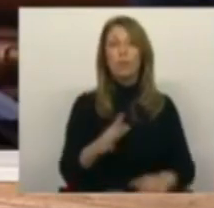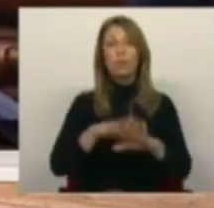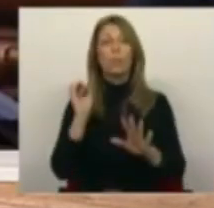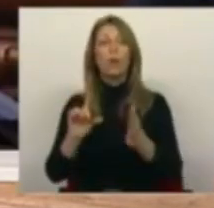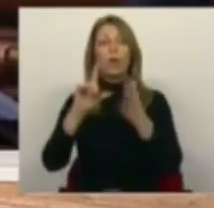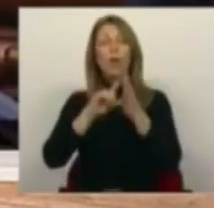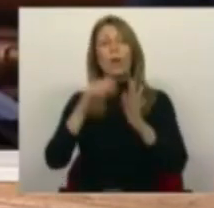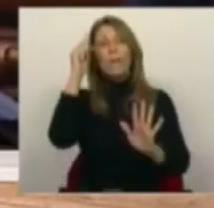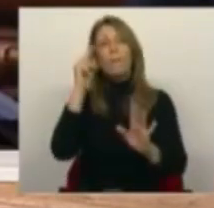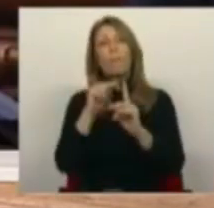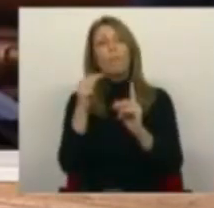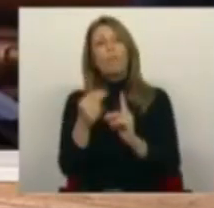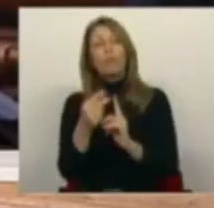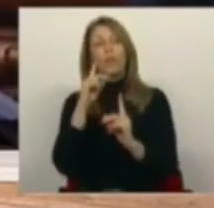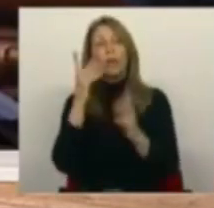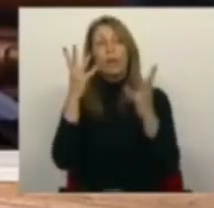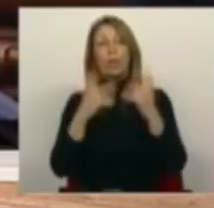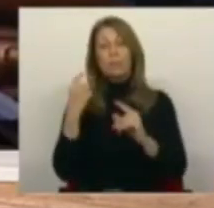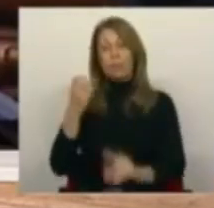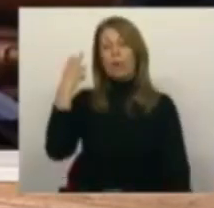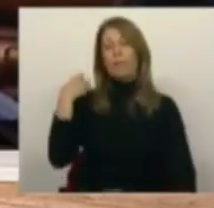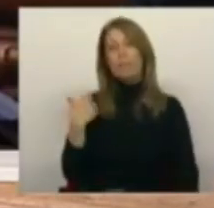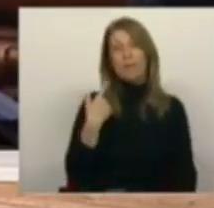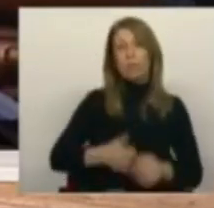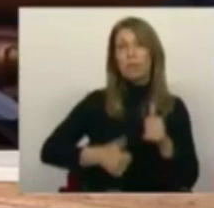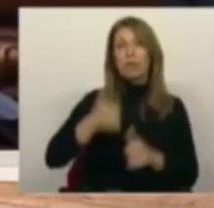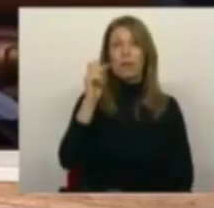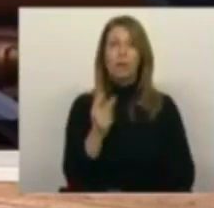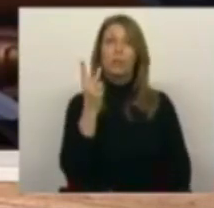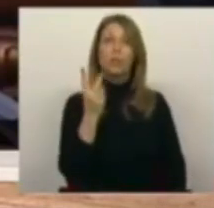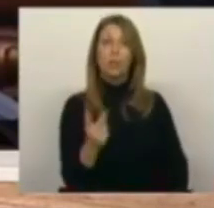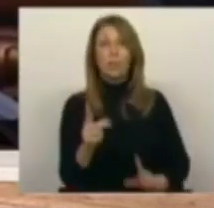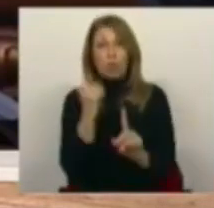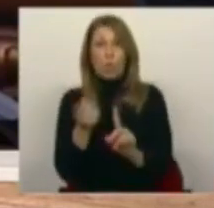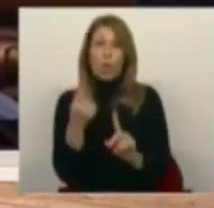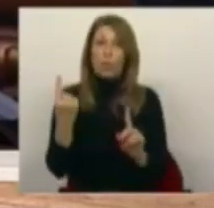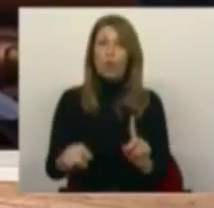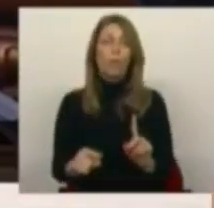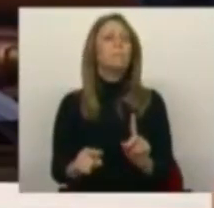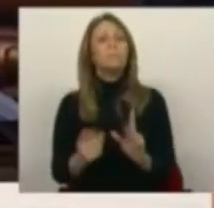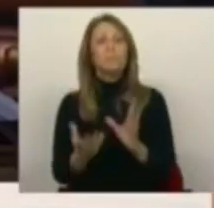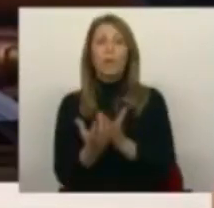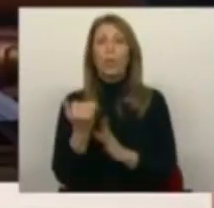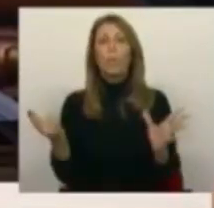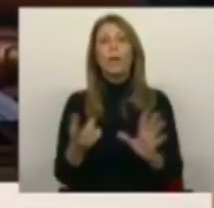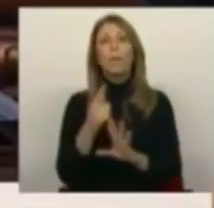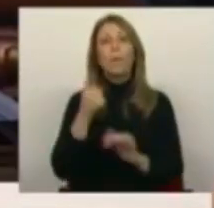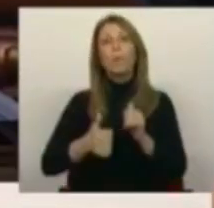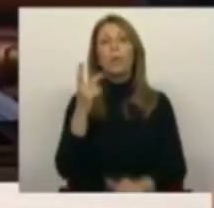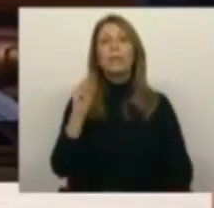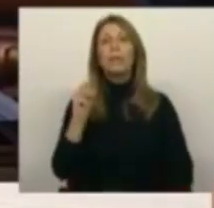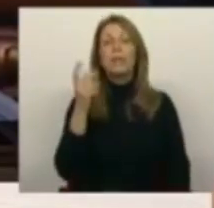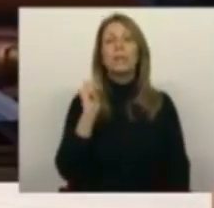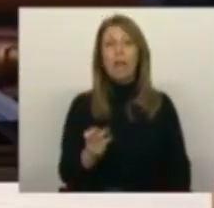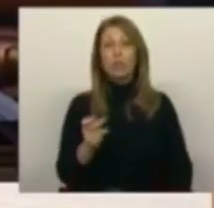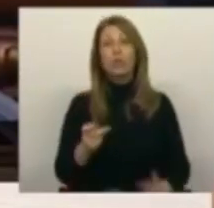no orçamento do ano passado, de 2019, ou seja, conseguiram ganharam-se 2 anos num ano e uma melhoria de 13 anos face ao